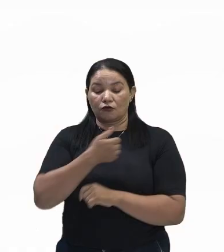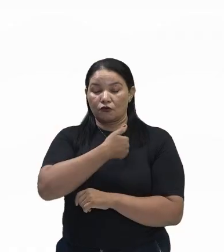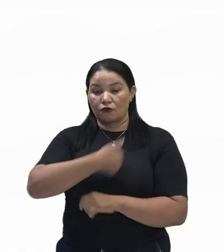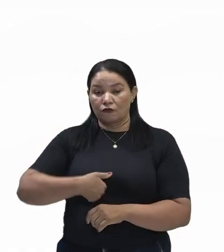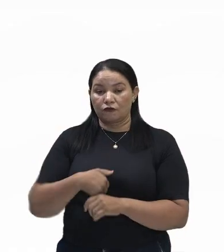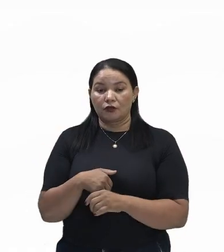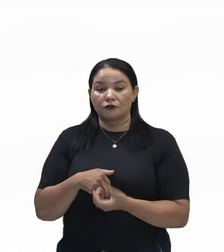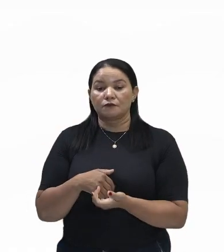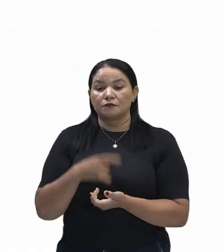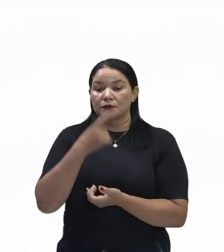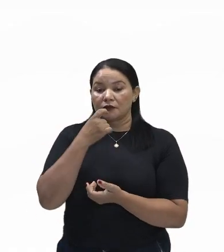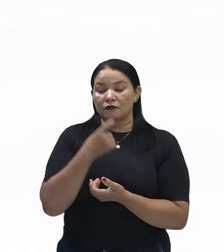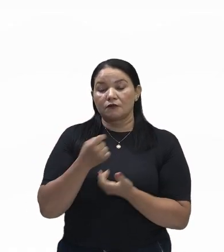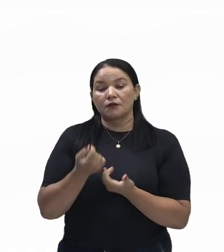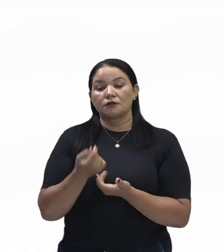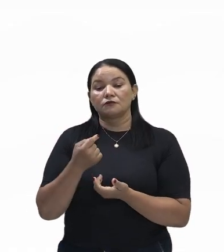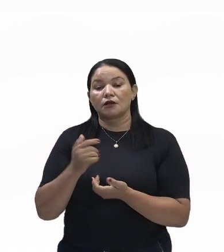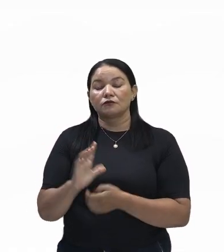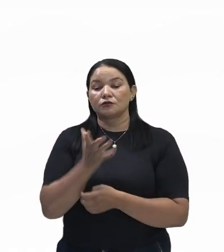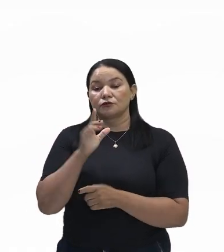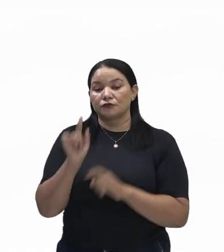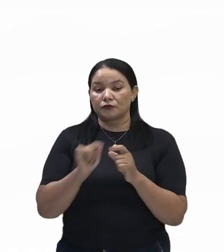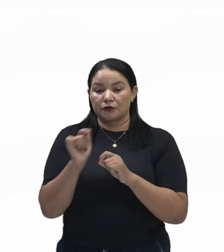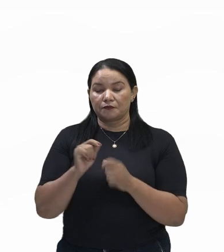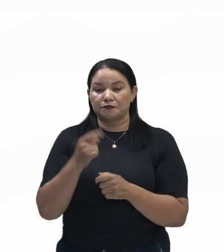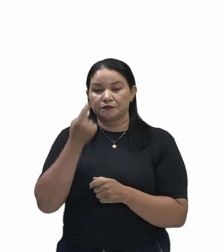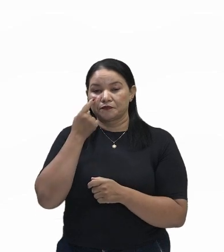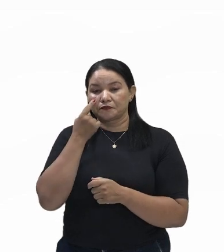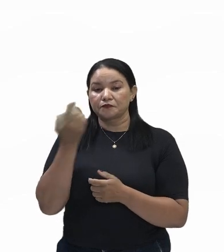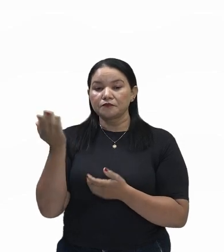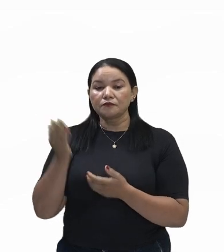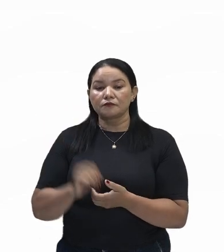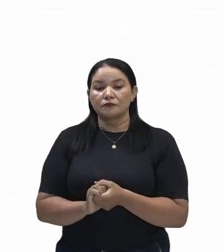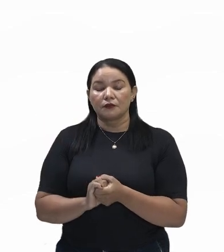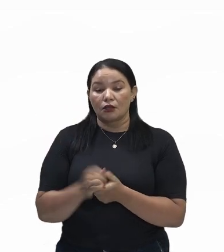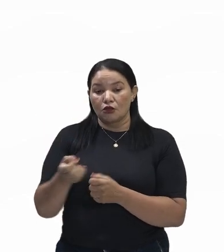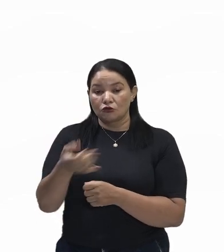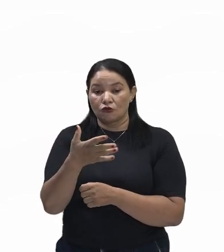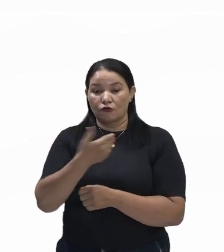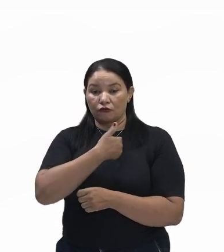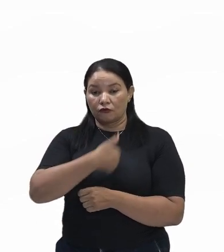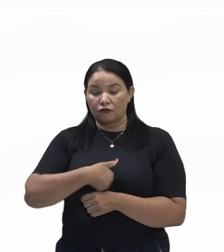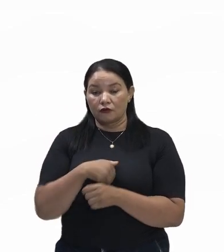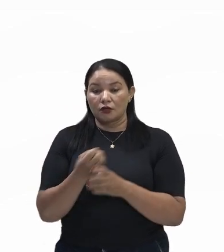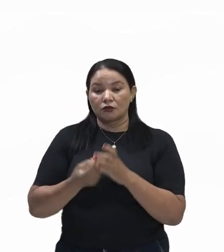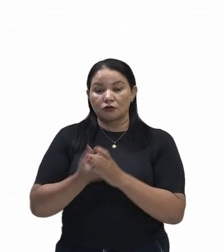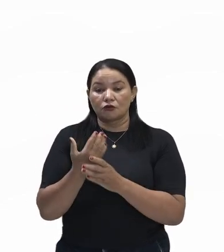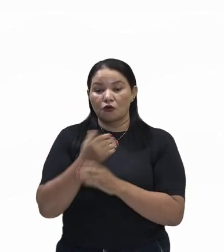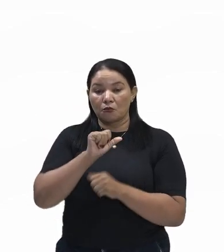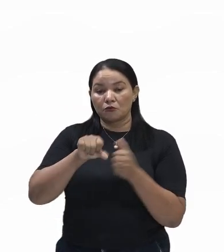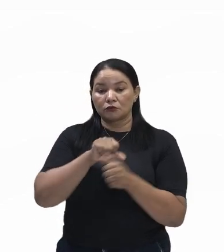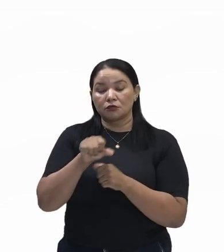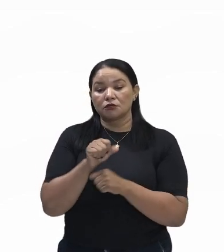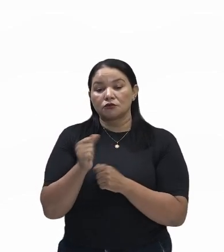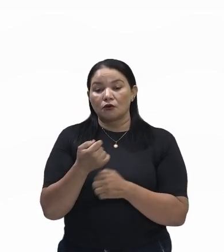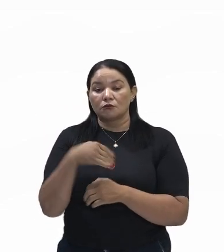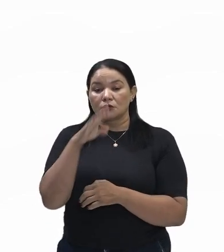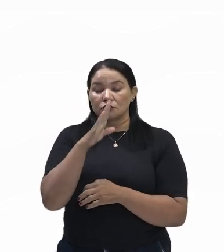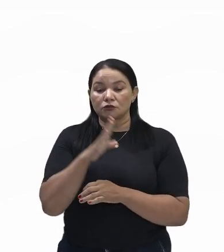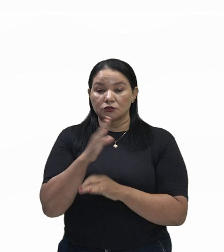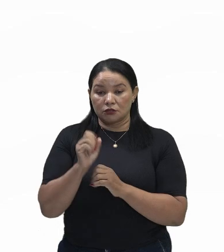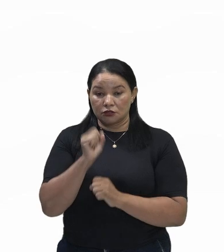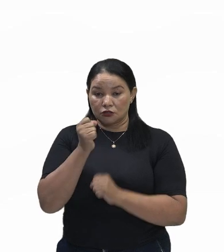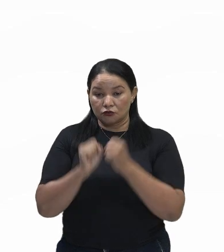mudanças drásticas. Então, o novo governo implementou reformas como a nacionalização